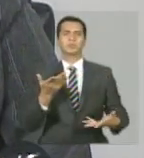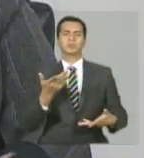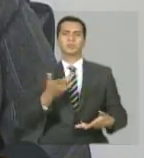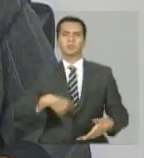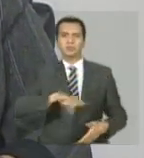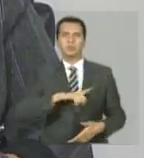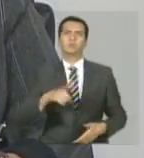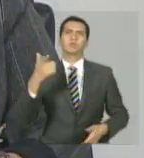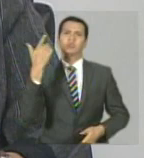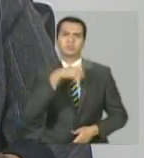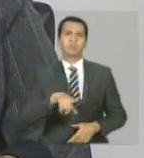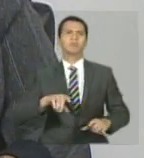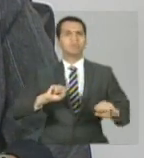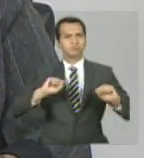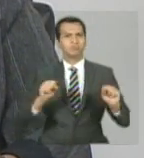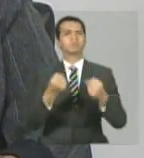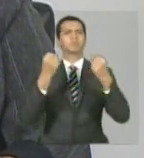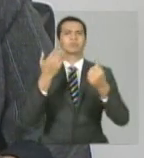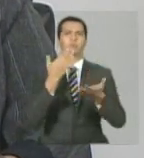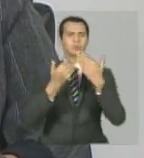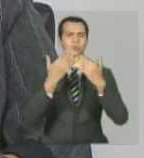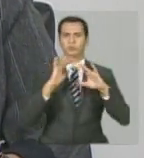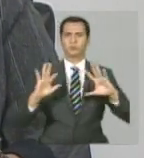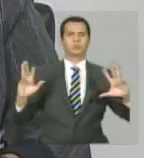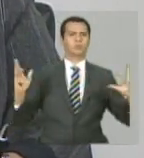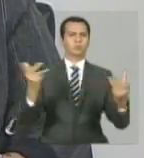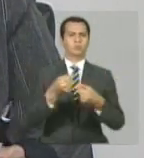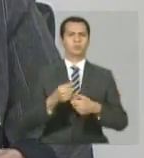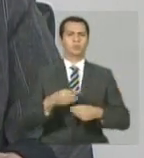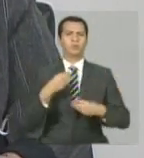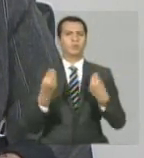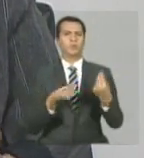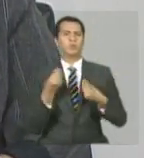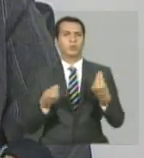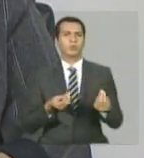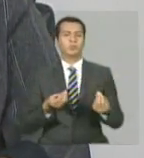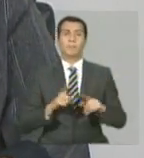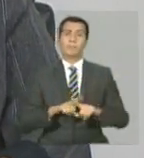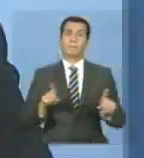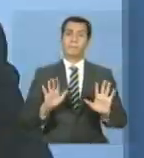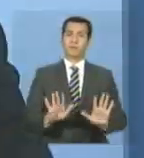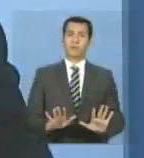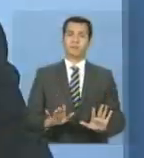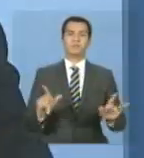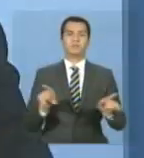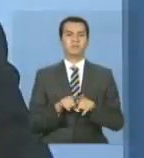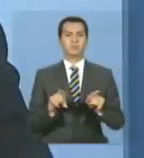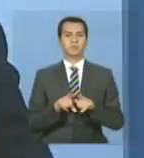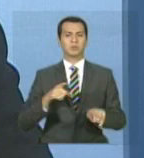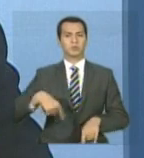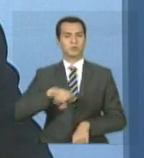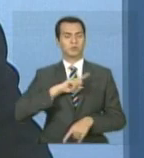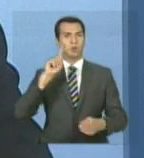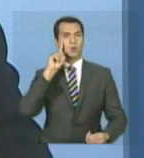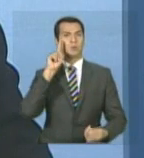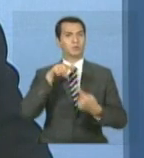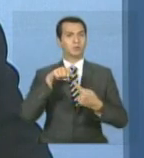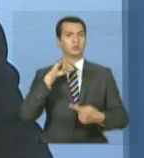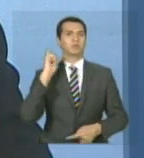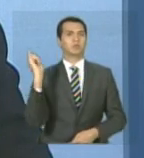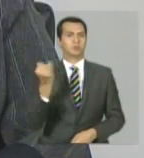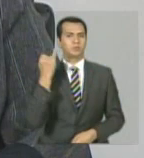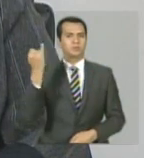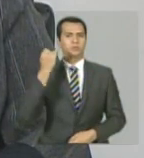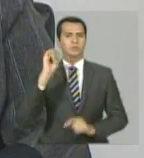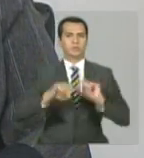a soberania alimentar e a segurança alimentar e nutricional. Mas também temos um objetivo muito importante que